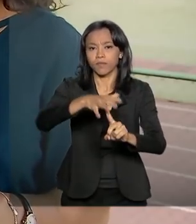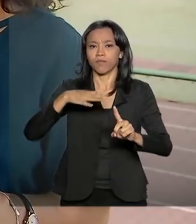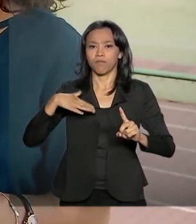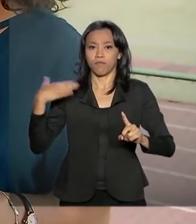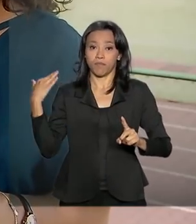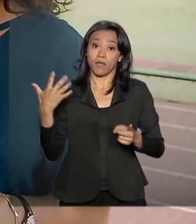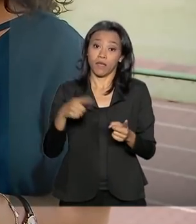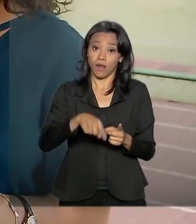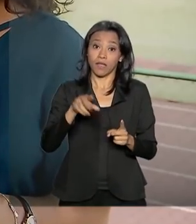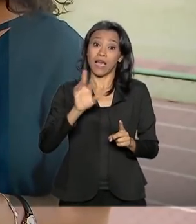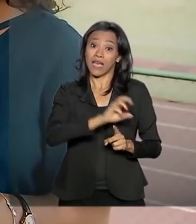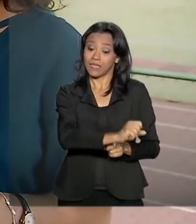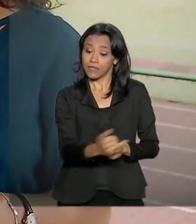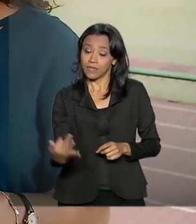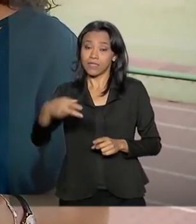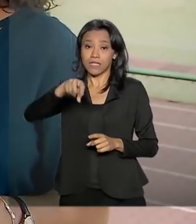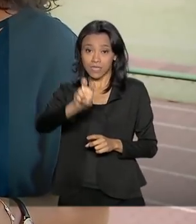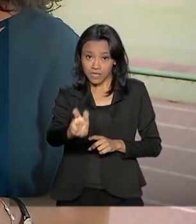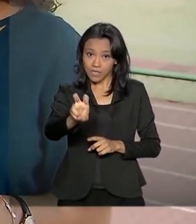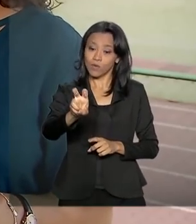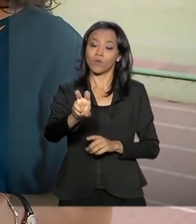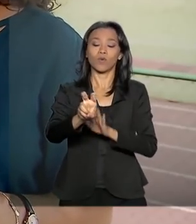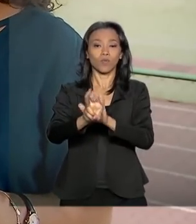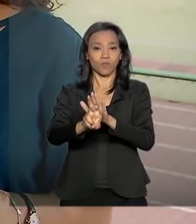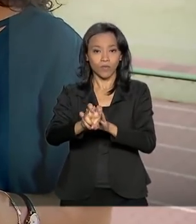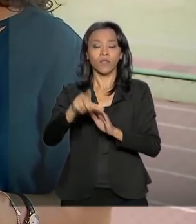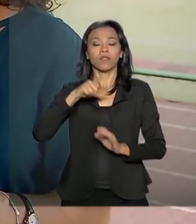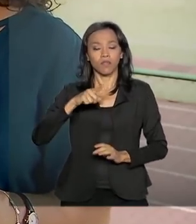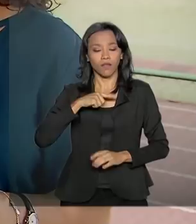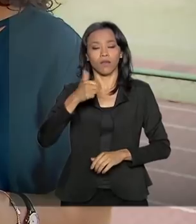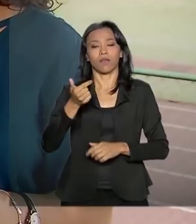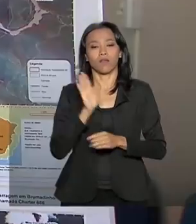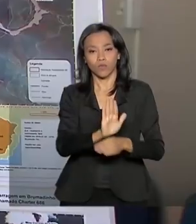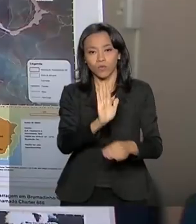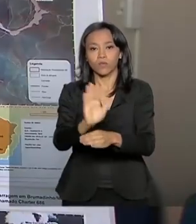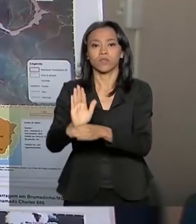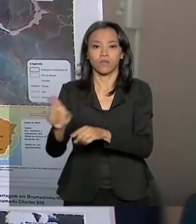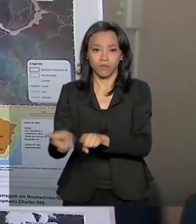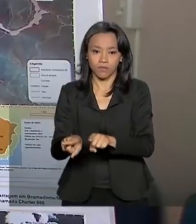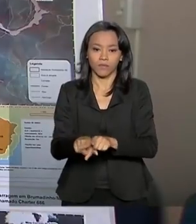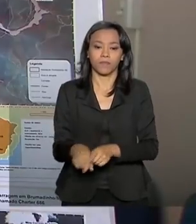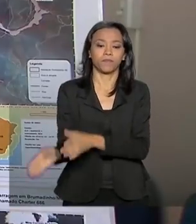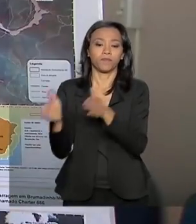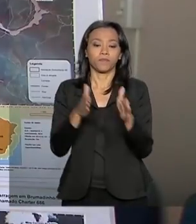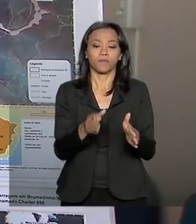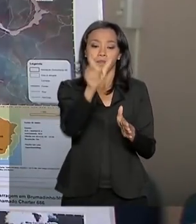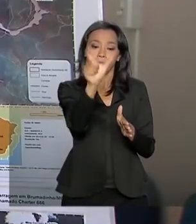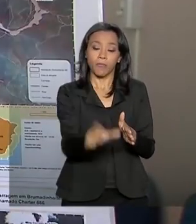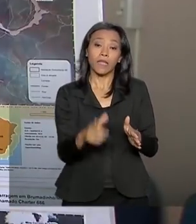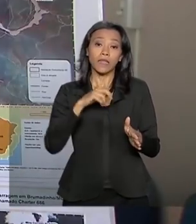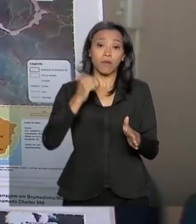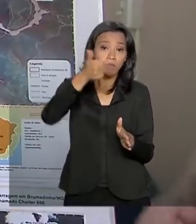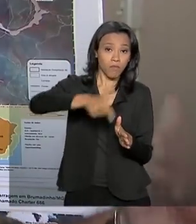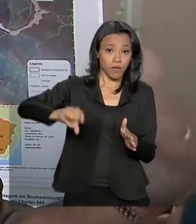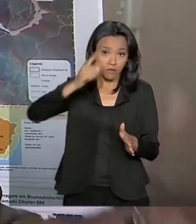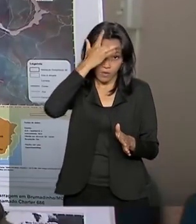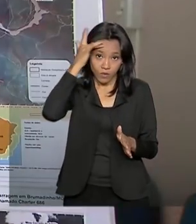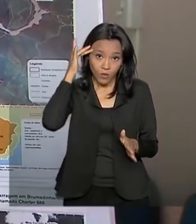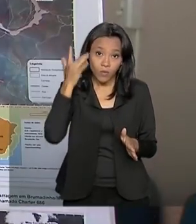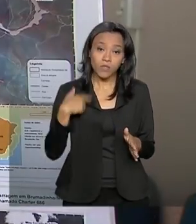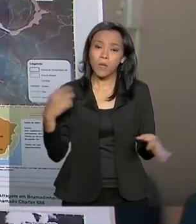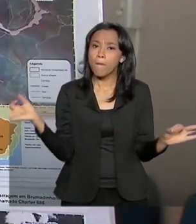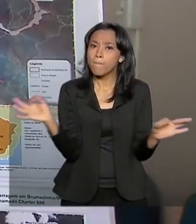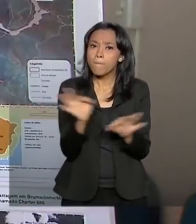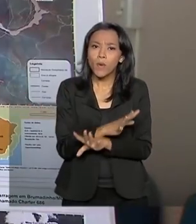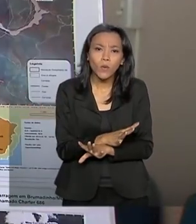a cinco aeronaves das três forças atuando no resgate temos mais pessoas alocadas e prontas